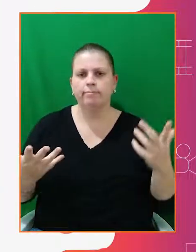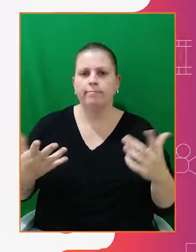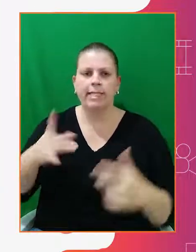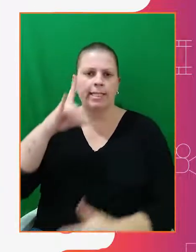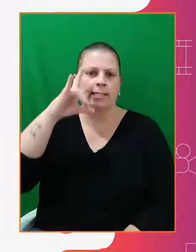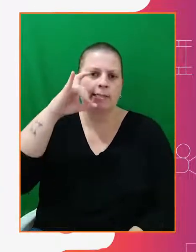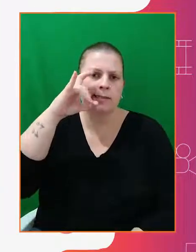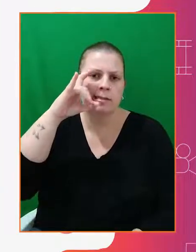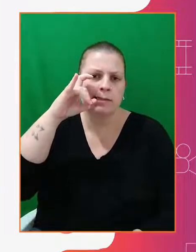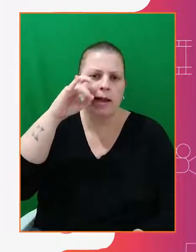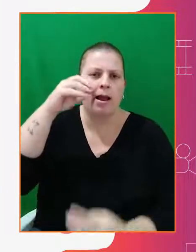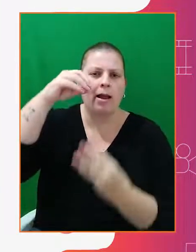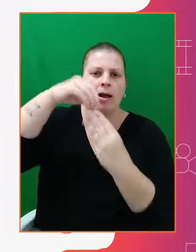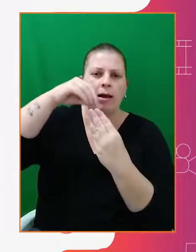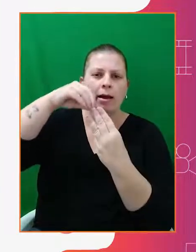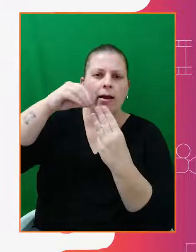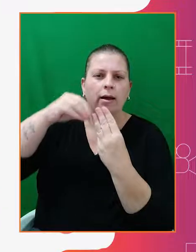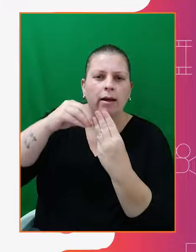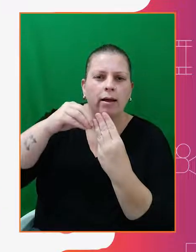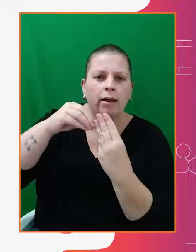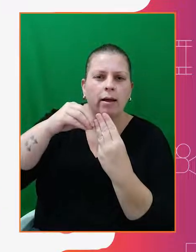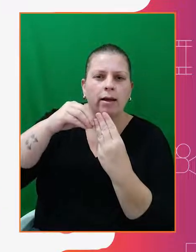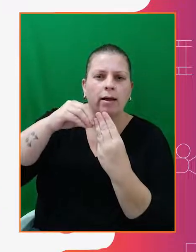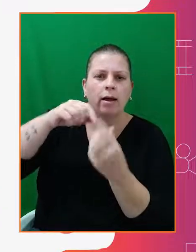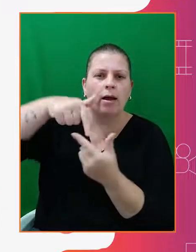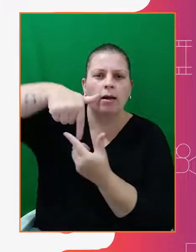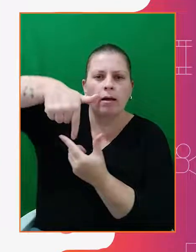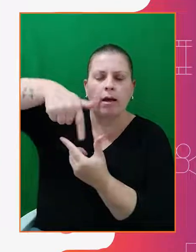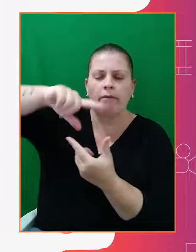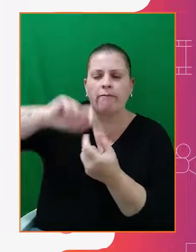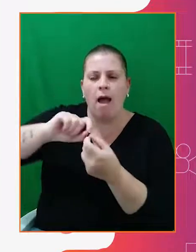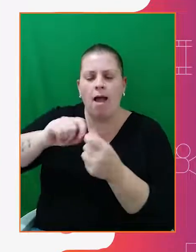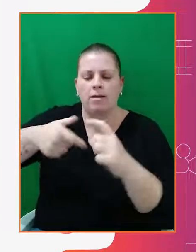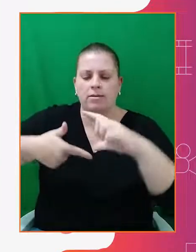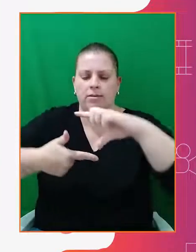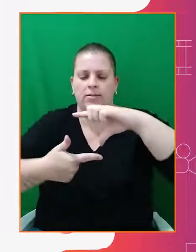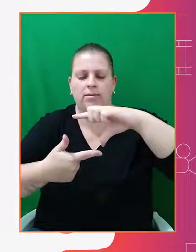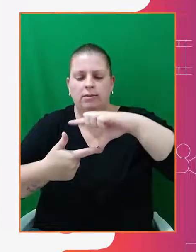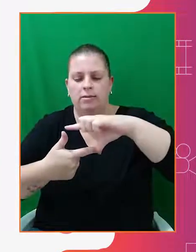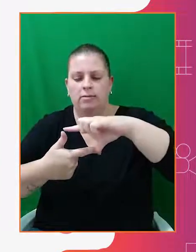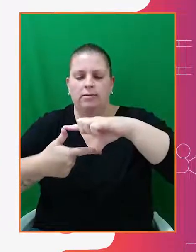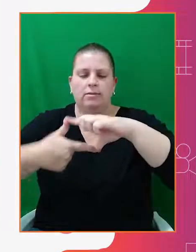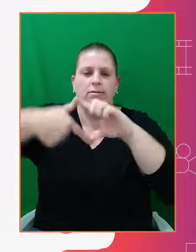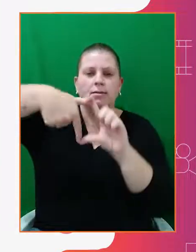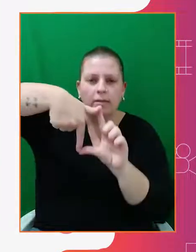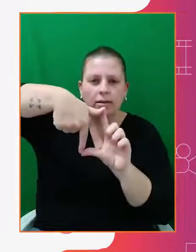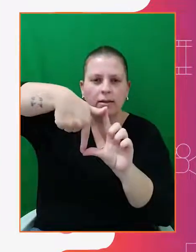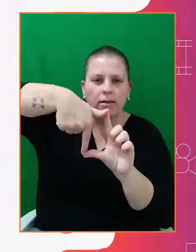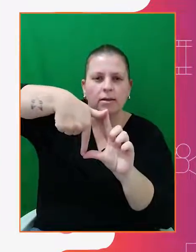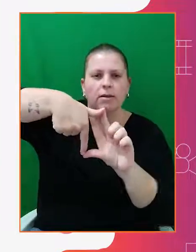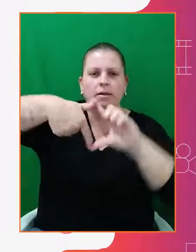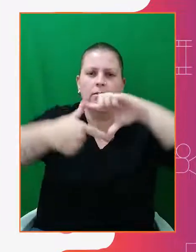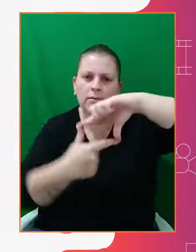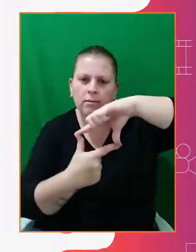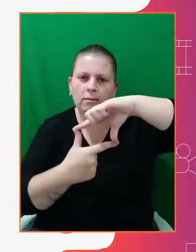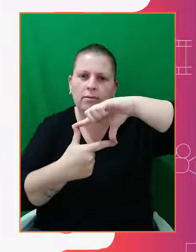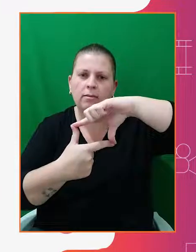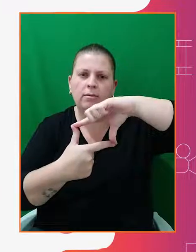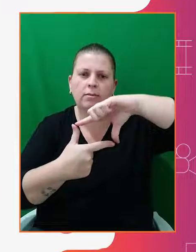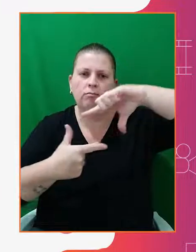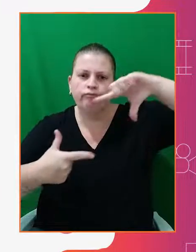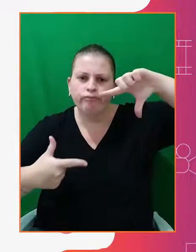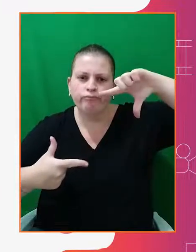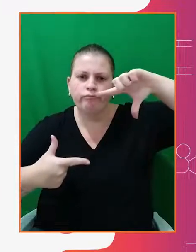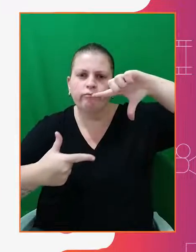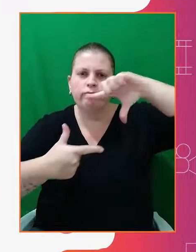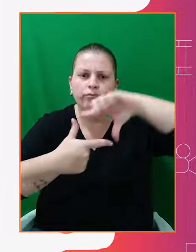Ele vai ser para um story de Instagram, onde ele é verticalizado. Isso se faz importante para entendermos como é que vão se dar os enquadramentos